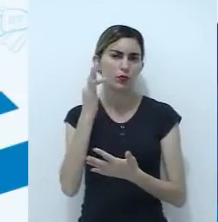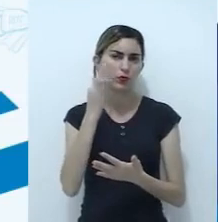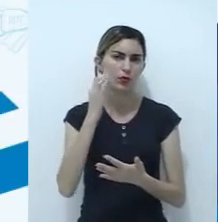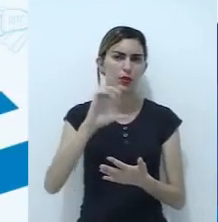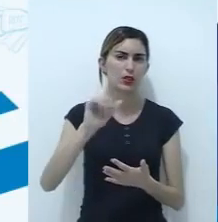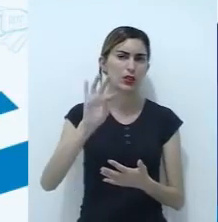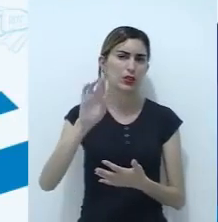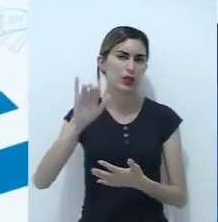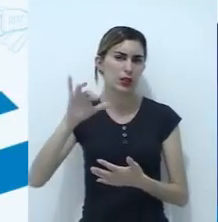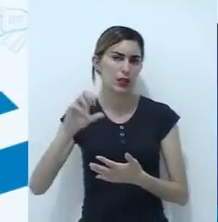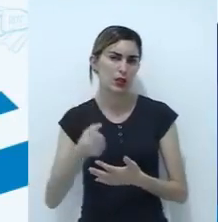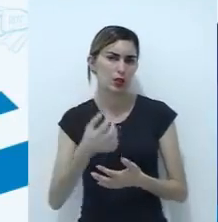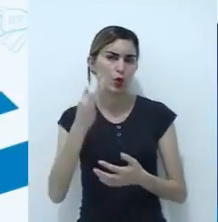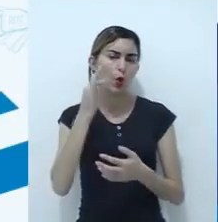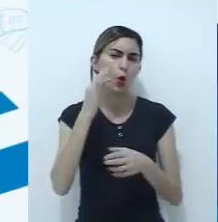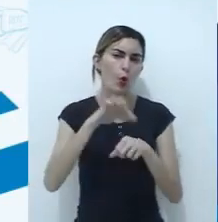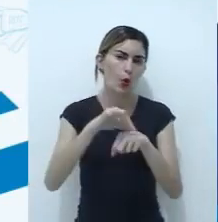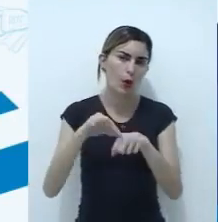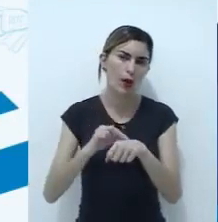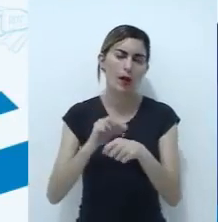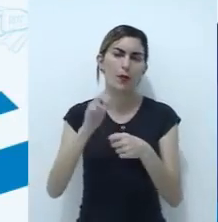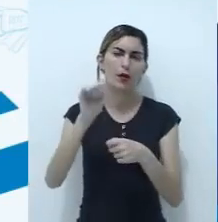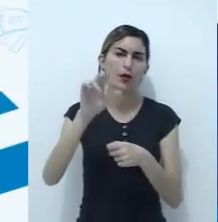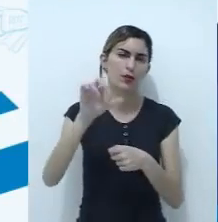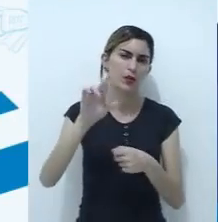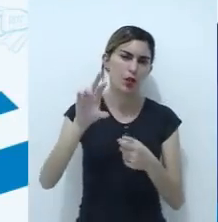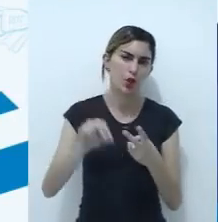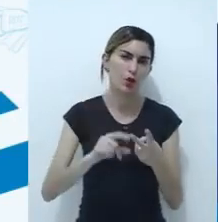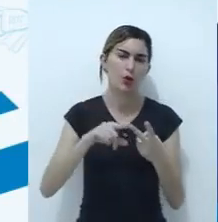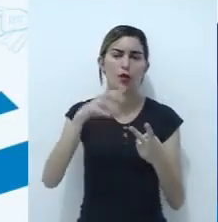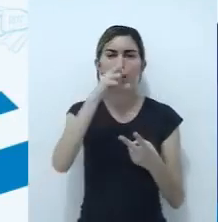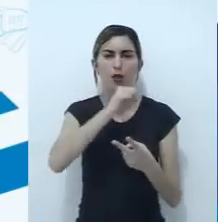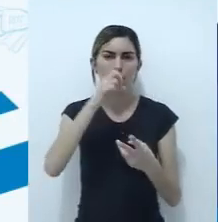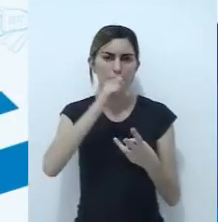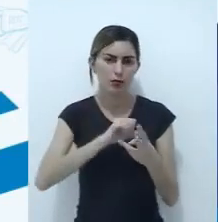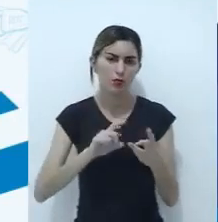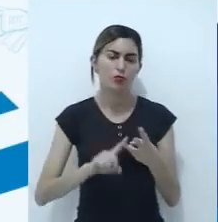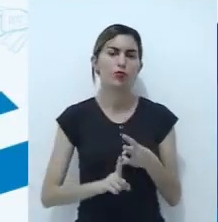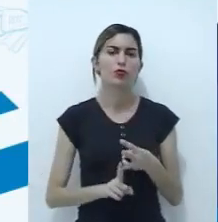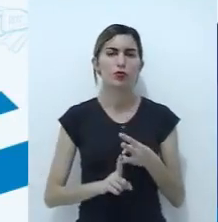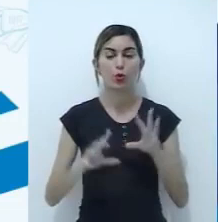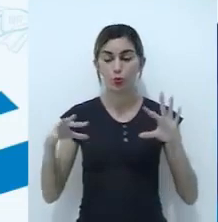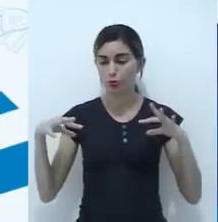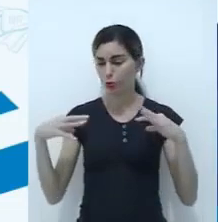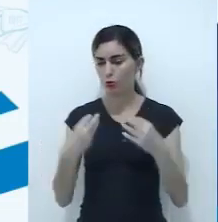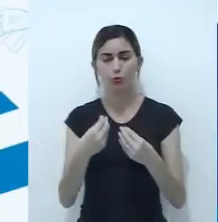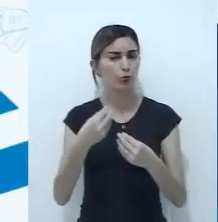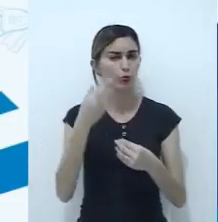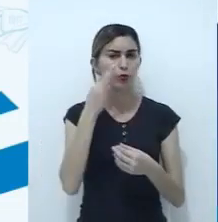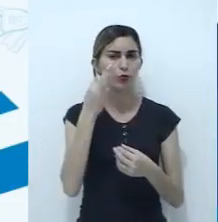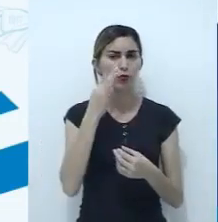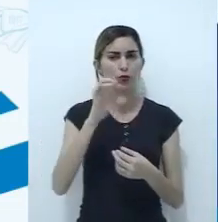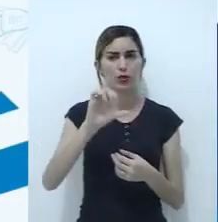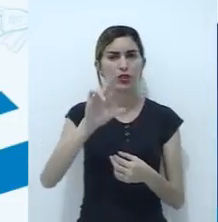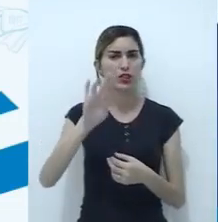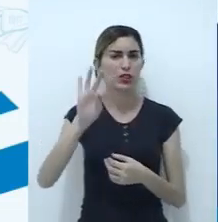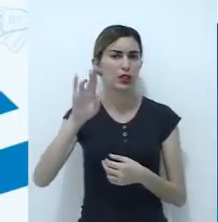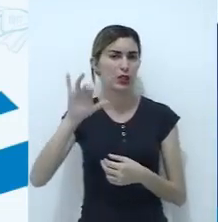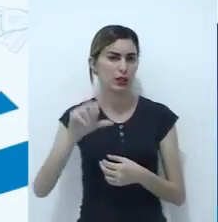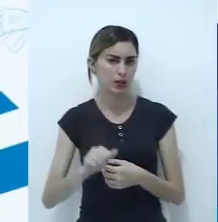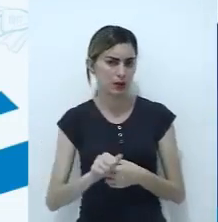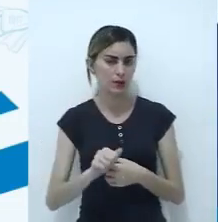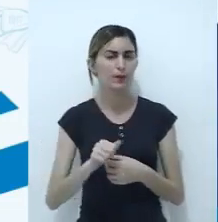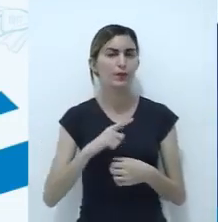frutas cítricas, goiaba, acerola, laranja. Todas as frutas cítricas irão